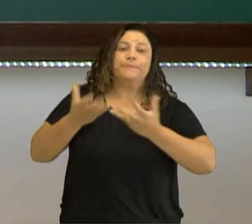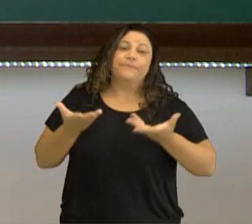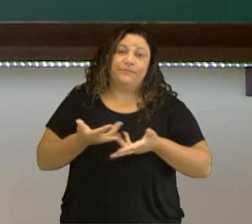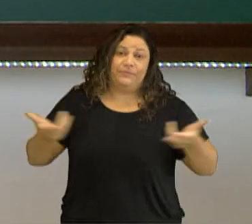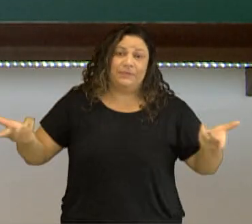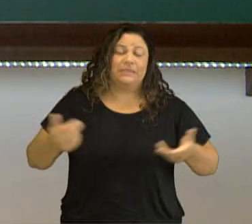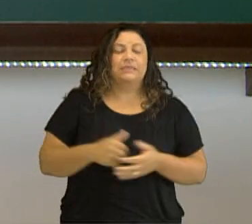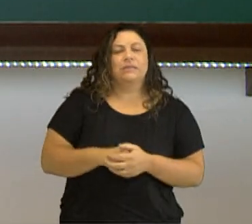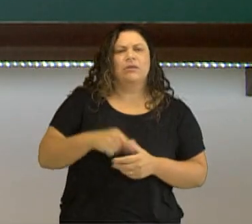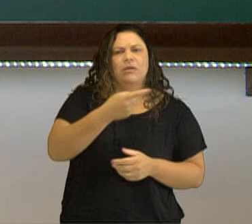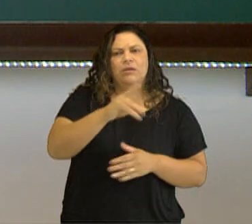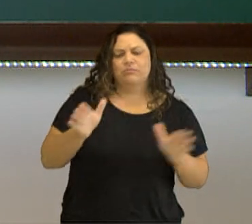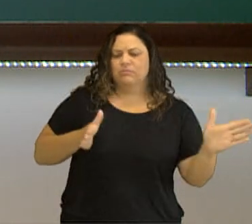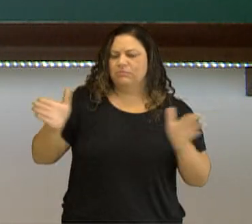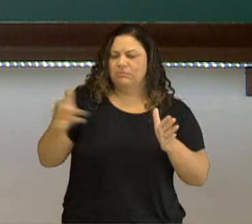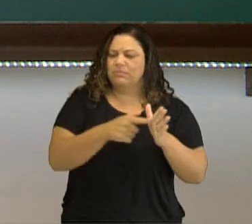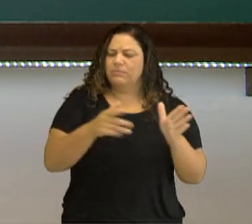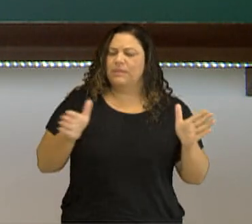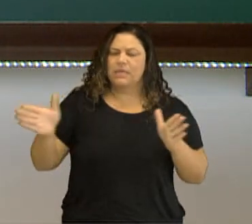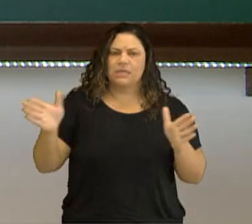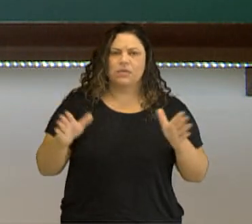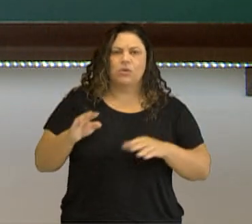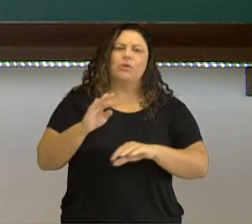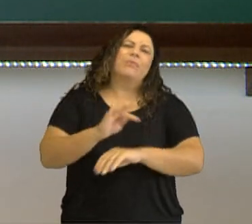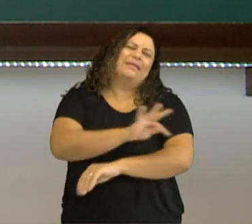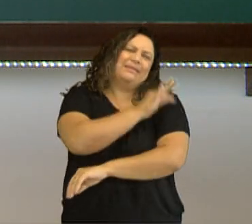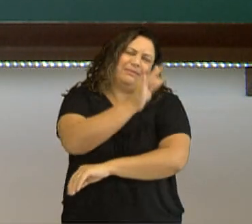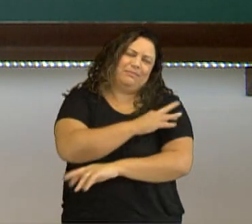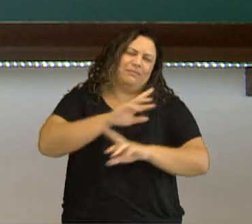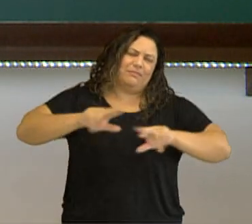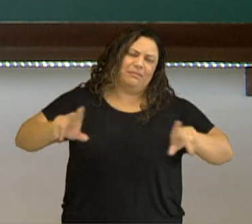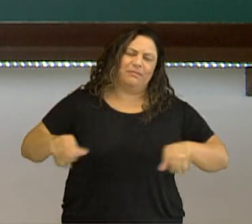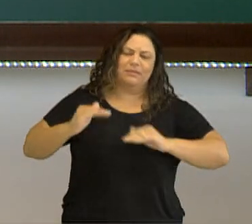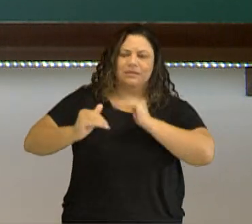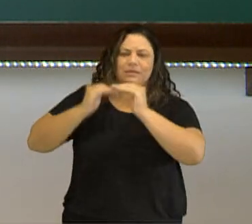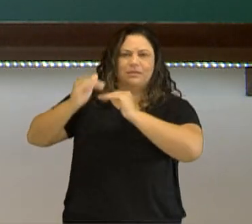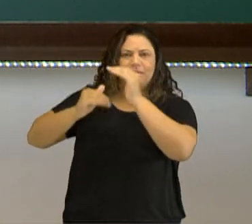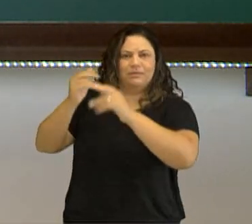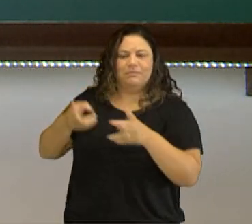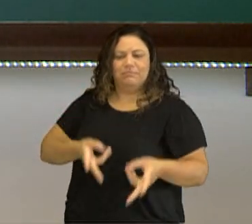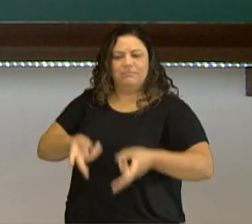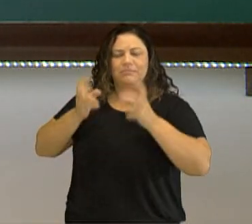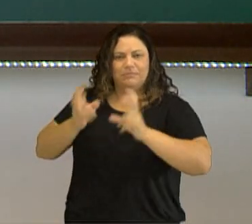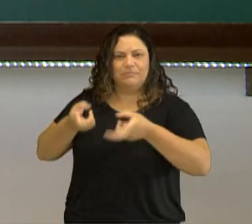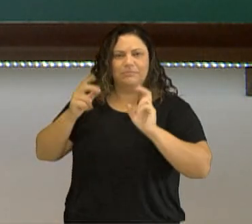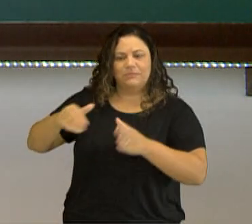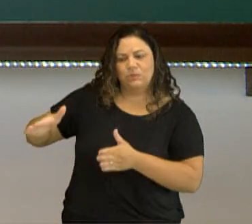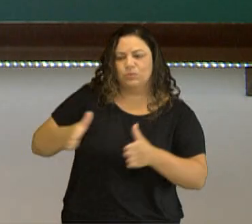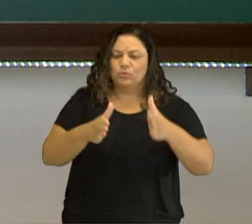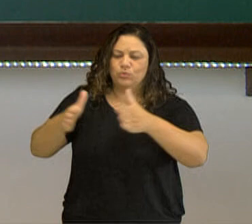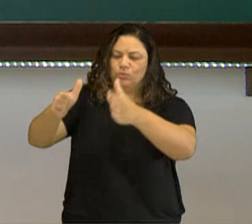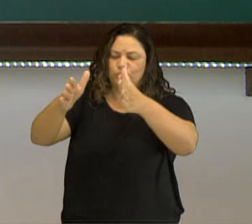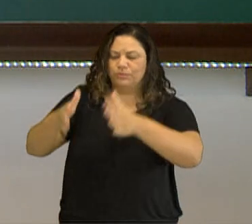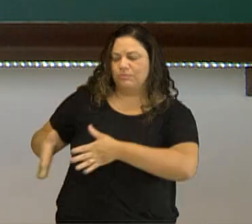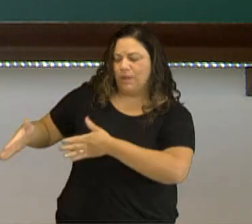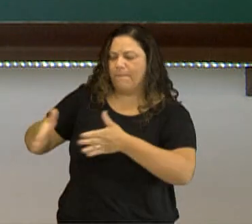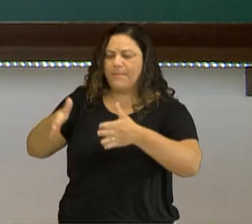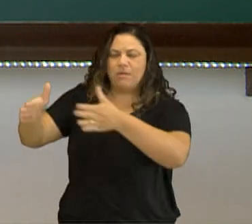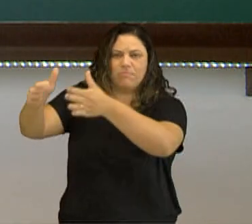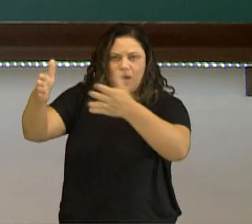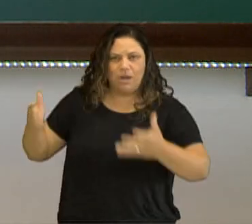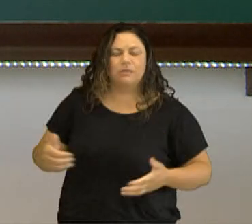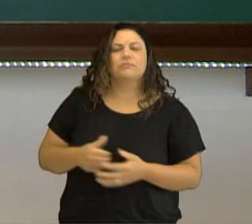não para o período, mas eram técnicas desenvolvidas, como a gente vê aqui, por exemplo, as curvas de níveis, né, nesse sistema